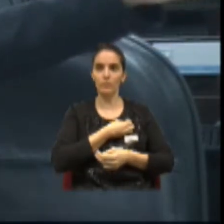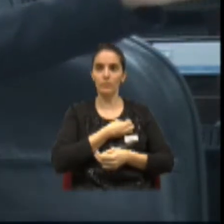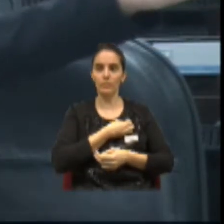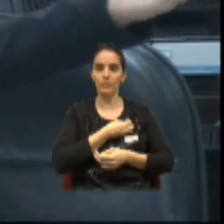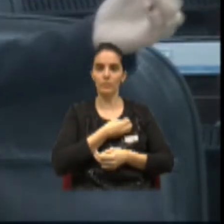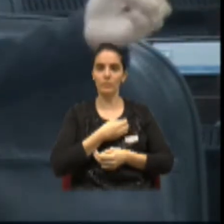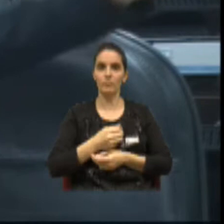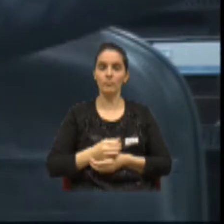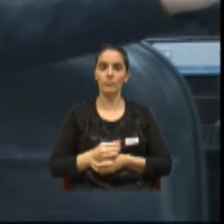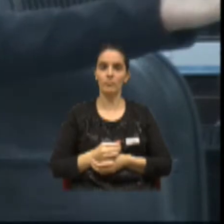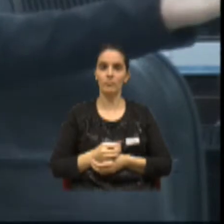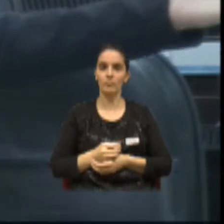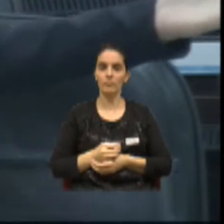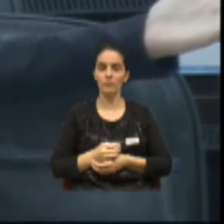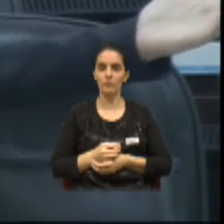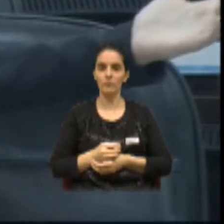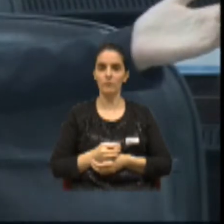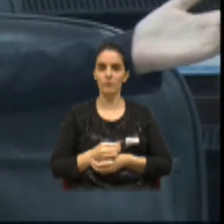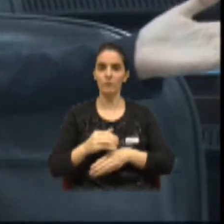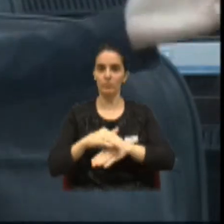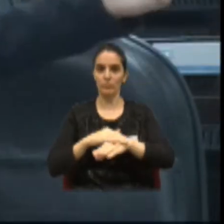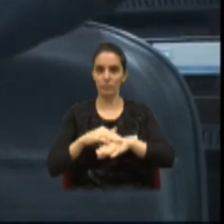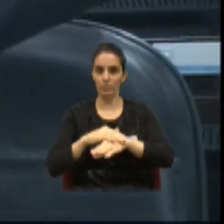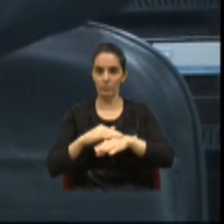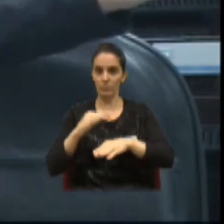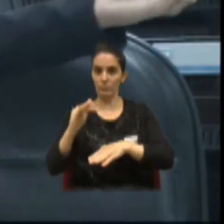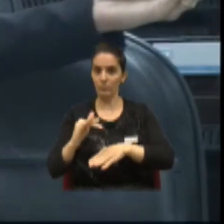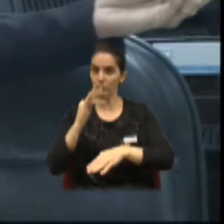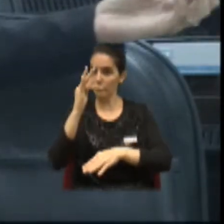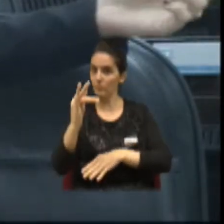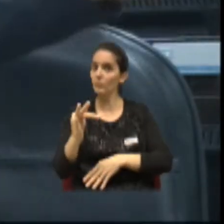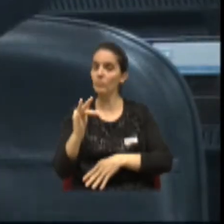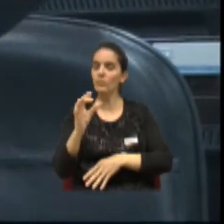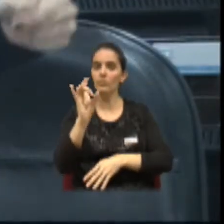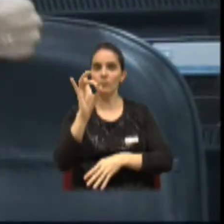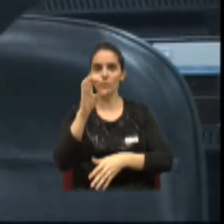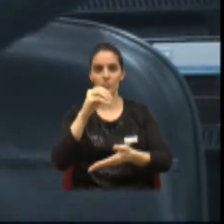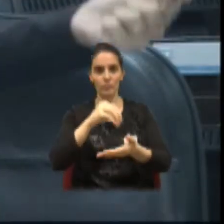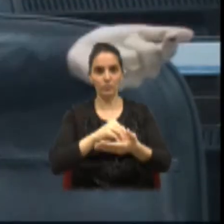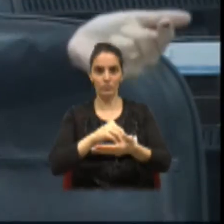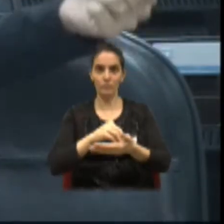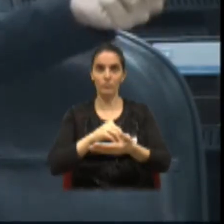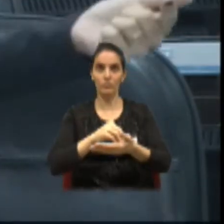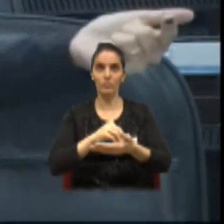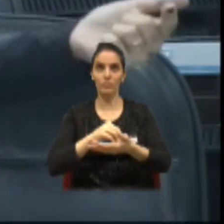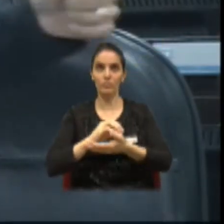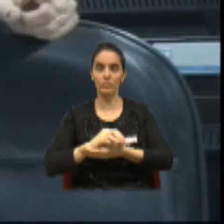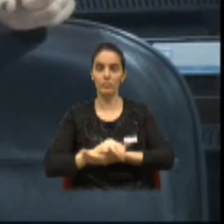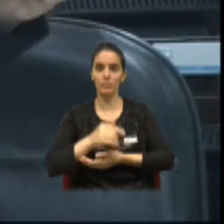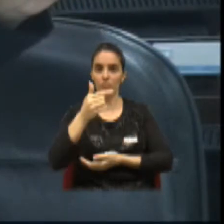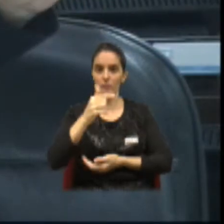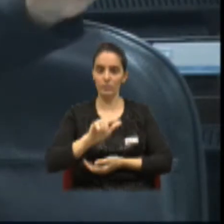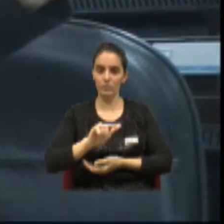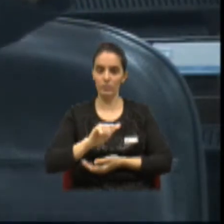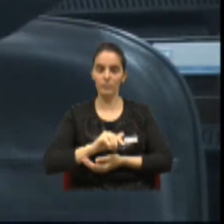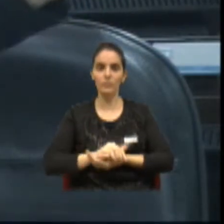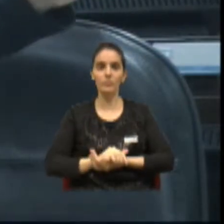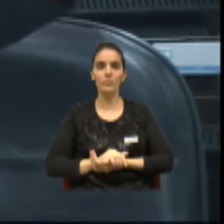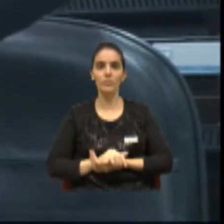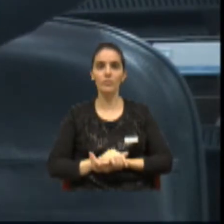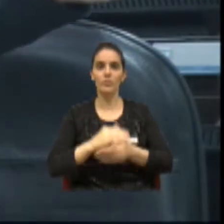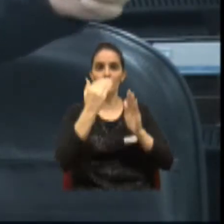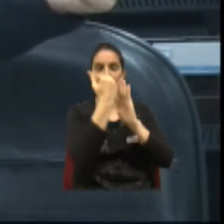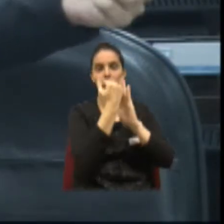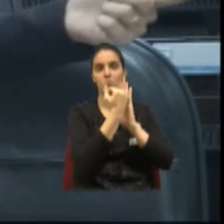passe, e nós falaremos oportunamente sobre o assunto, apenas para fazer o registro, e colocarei novamente alguns pontos